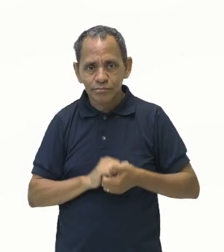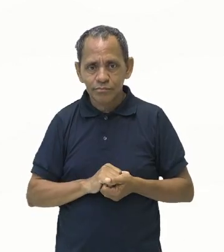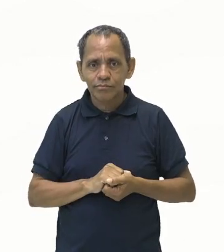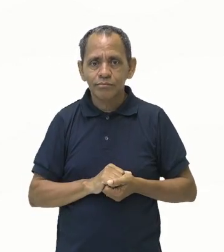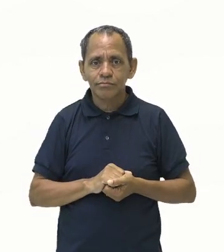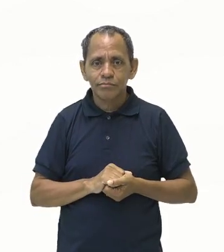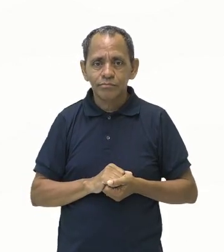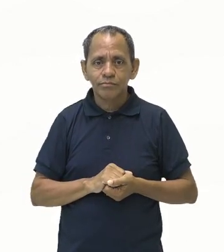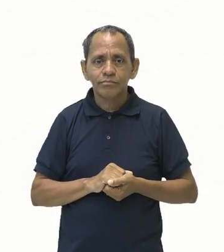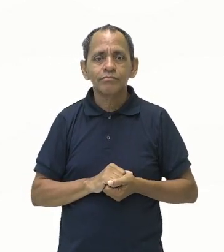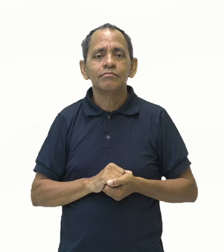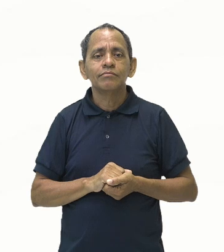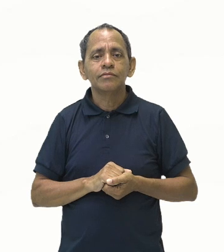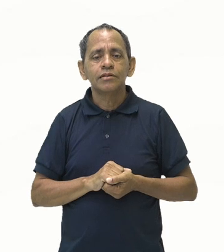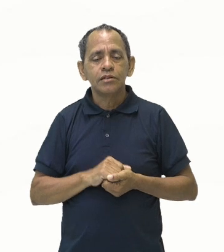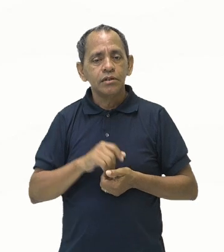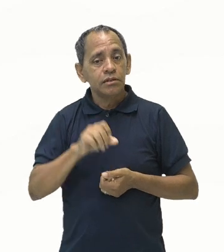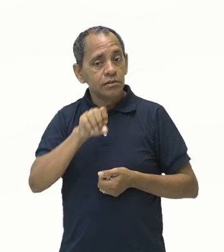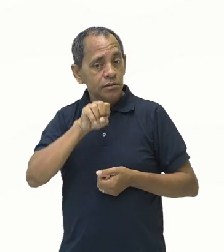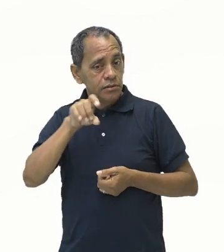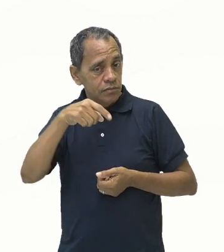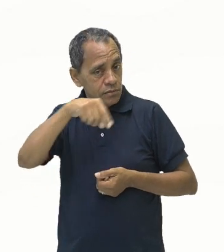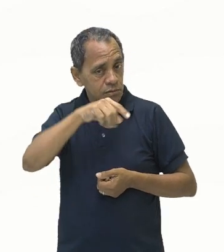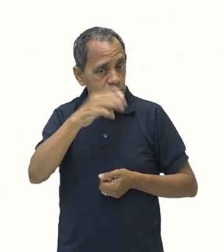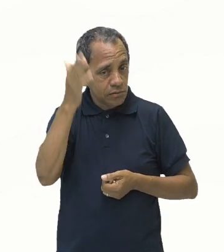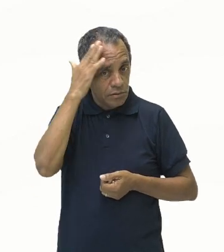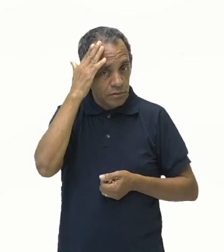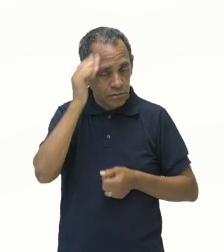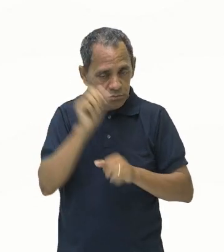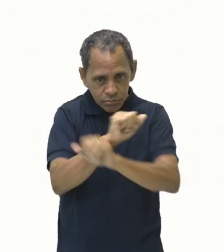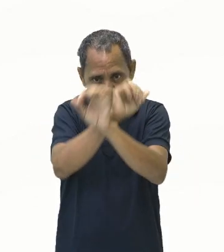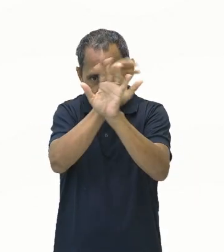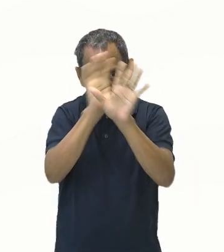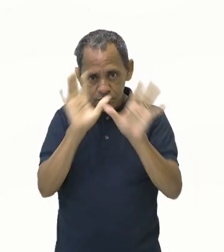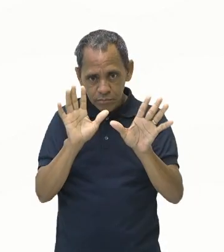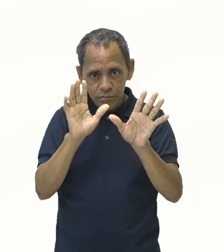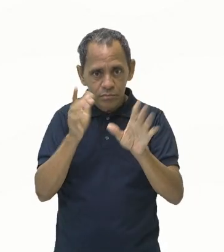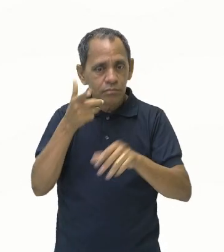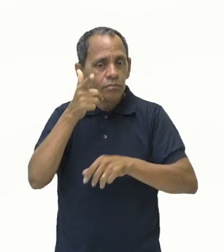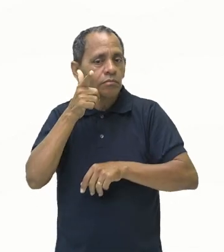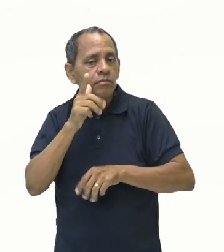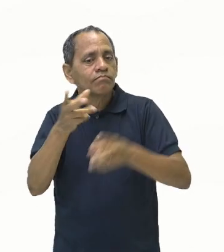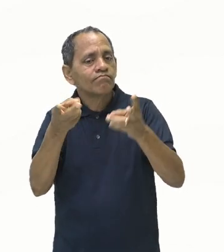Dessa forma, você entendendo de maneira clara, você consegue